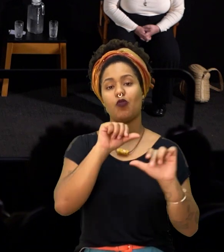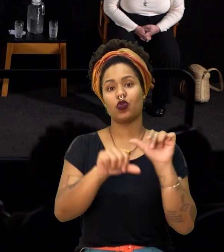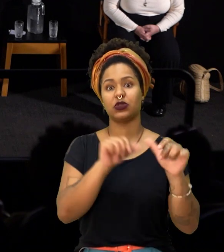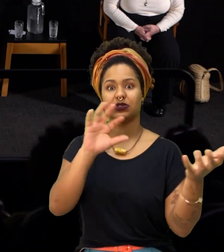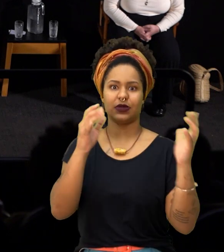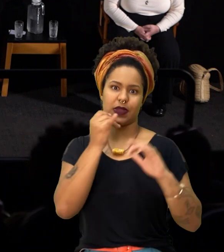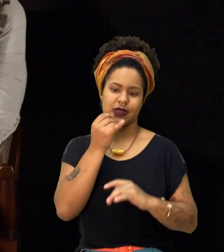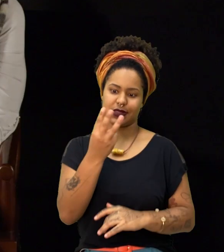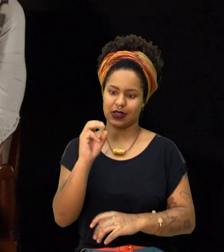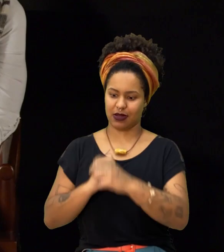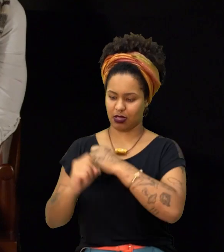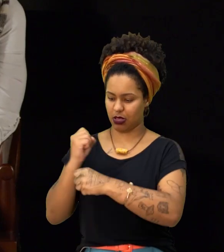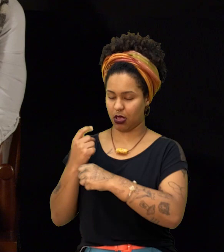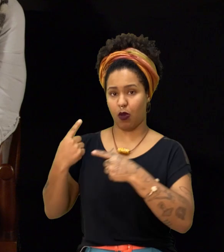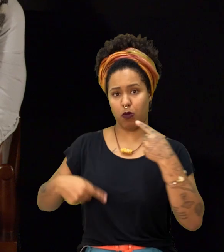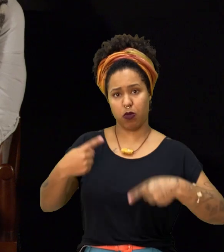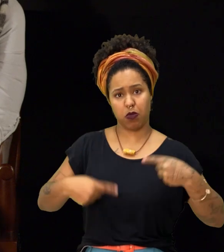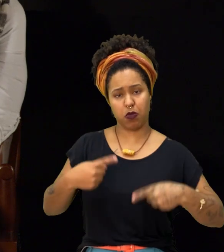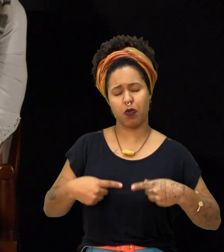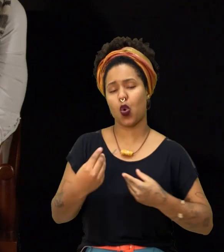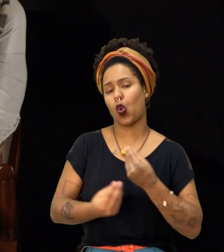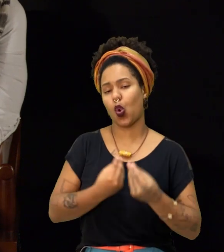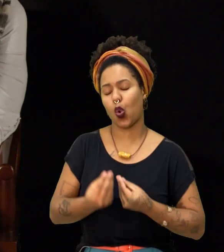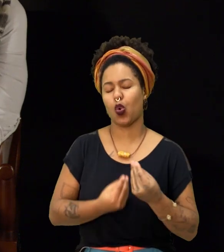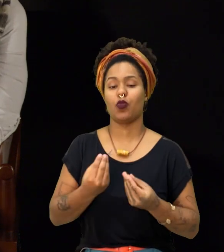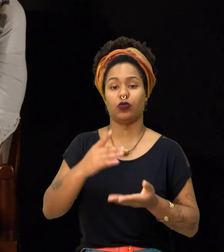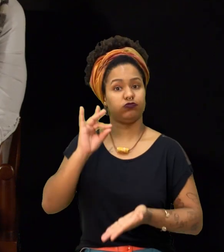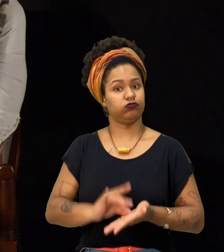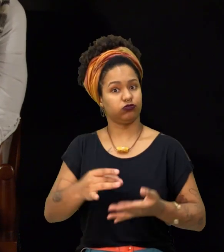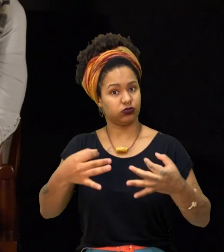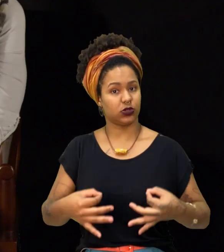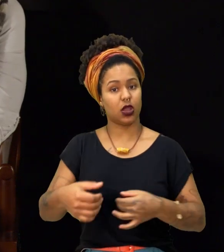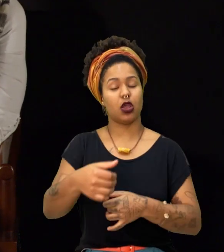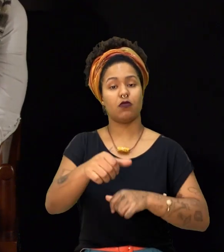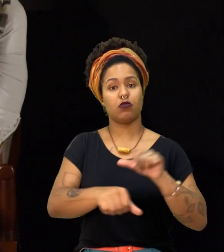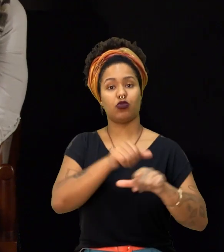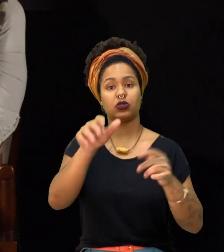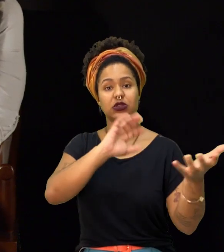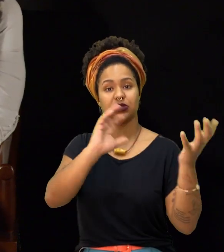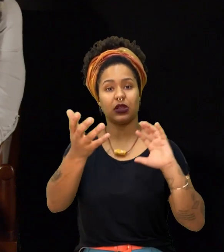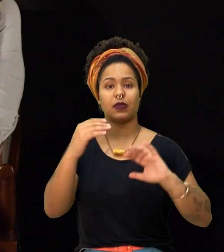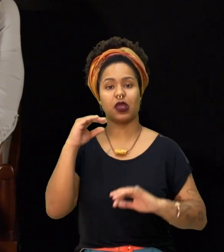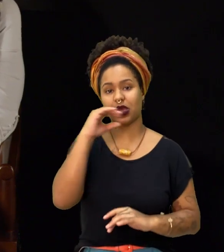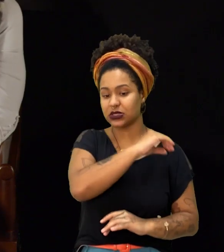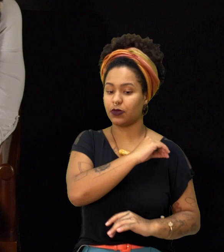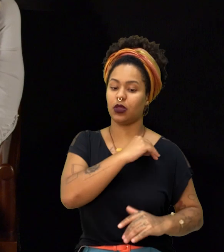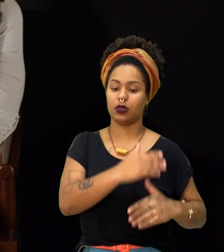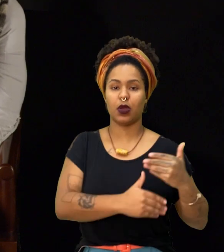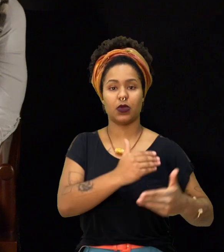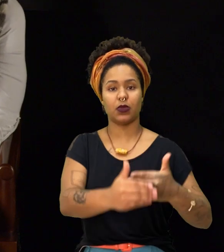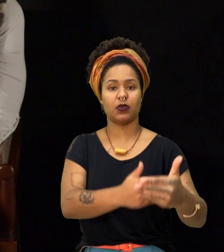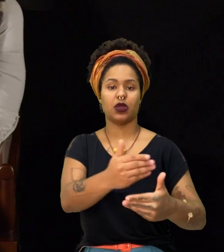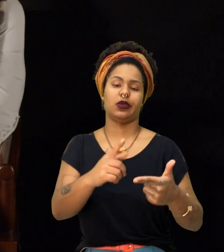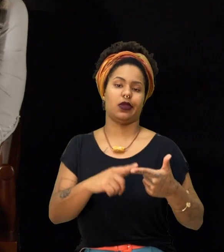30 anos atrás se discutia ainda até que ponto, de fato, as mudanças, o aquecimento era produzido por razões